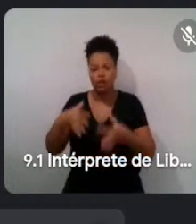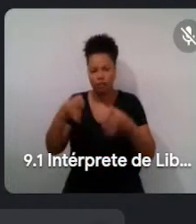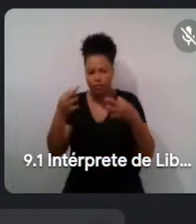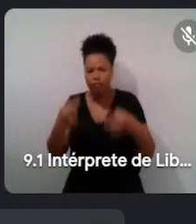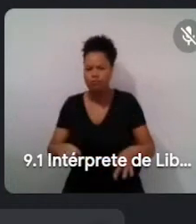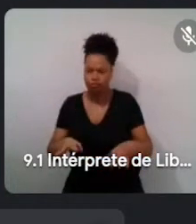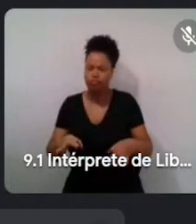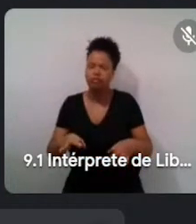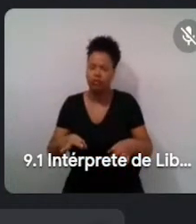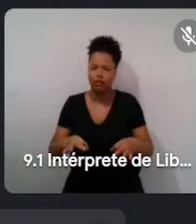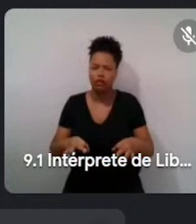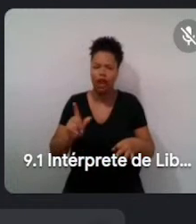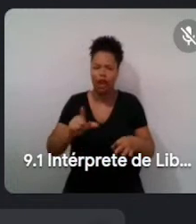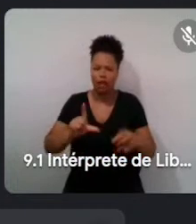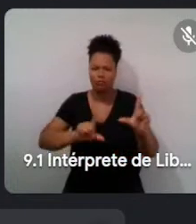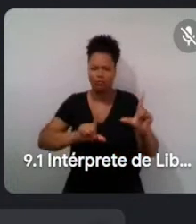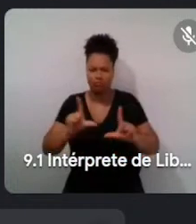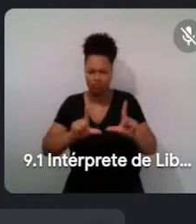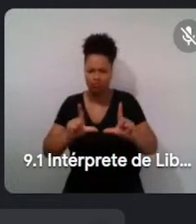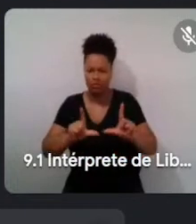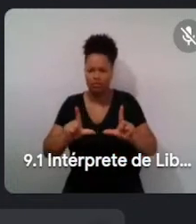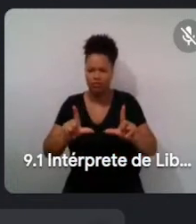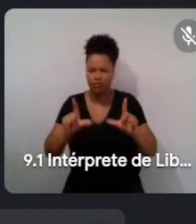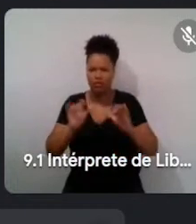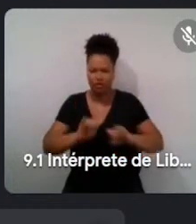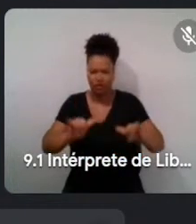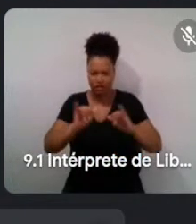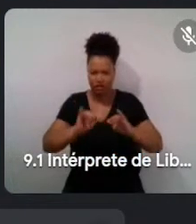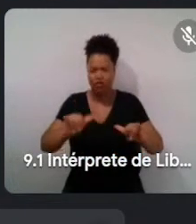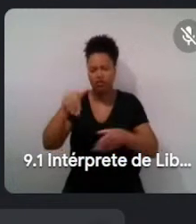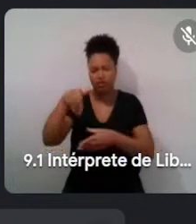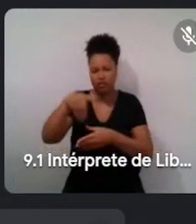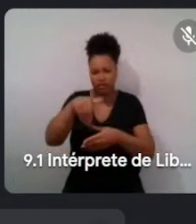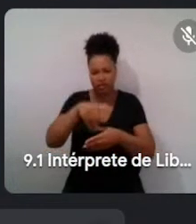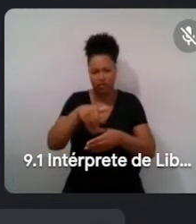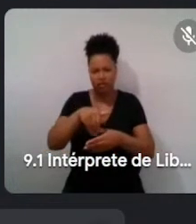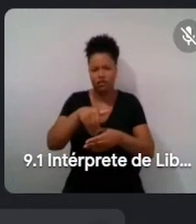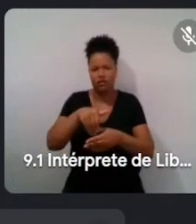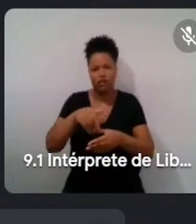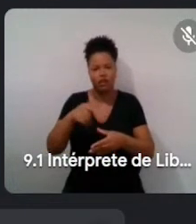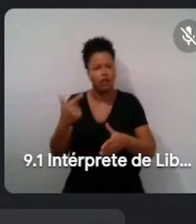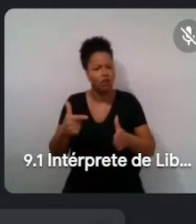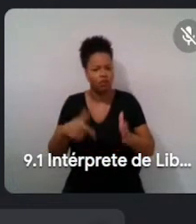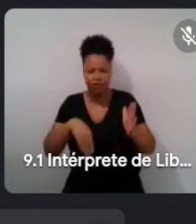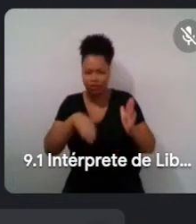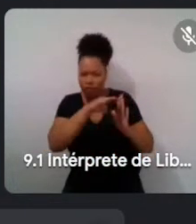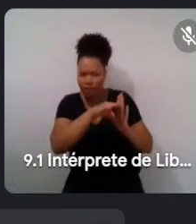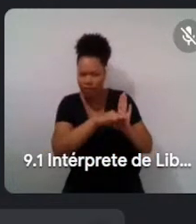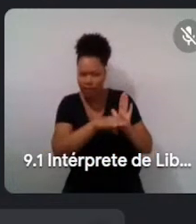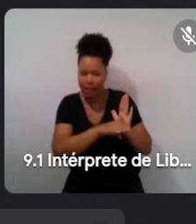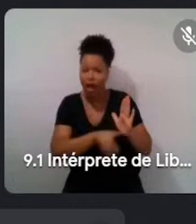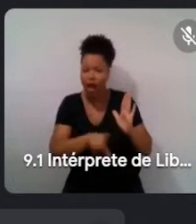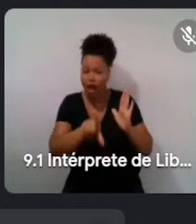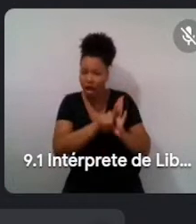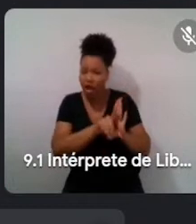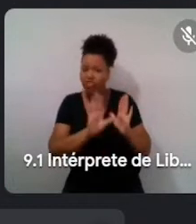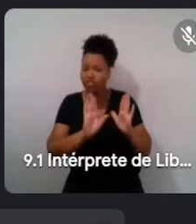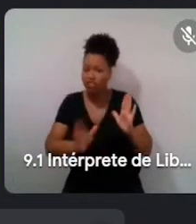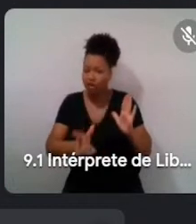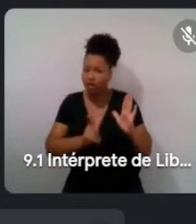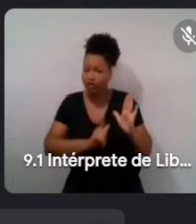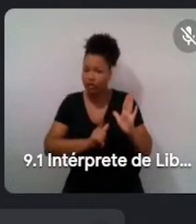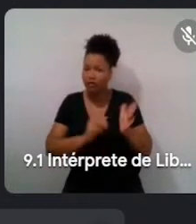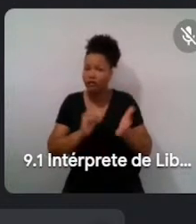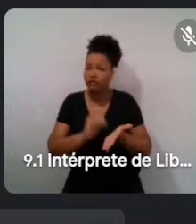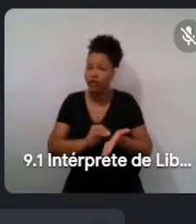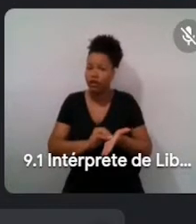eleitoral efetivamente não trazia os elementos previstos pela legislação, deixou de